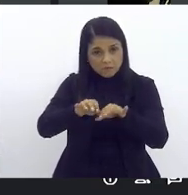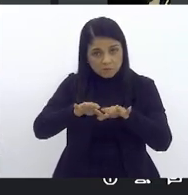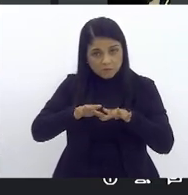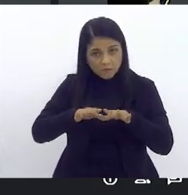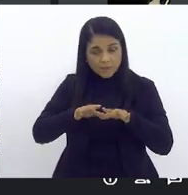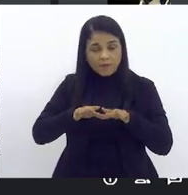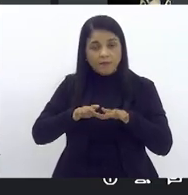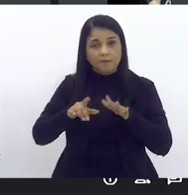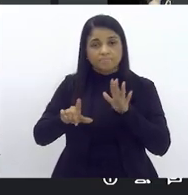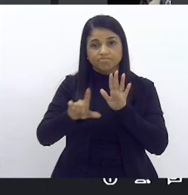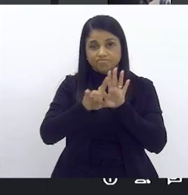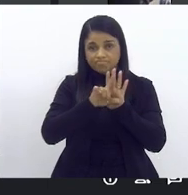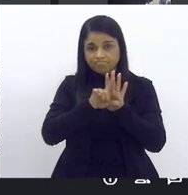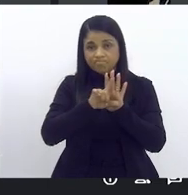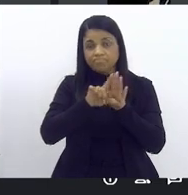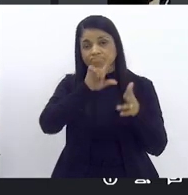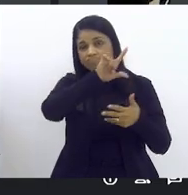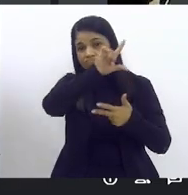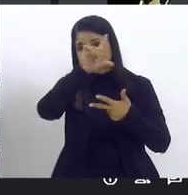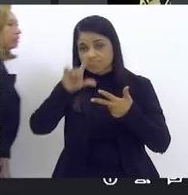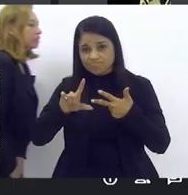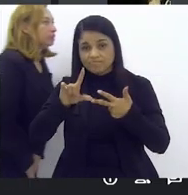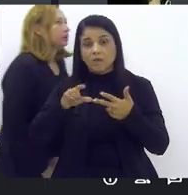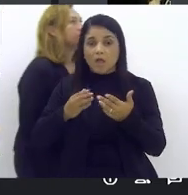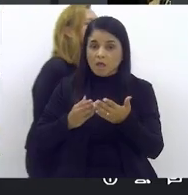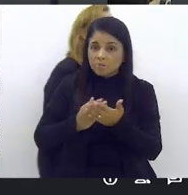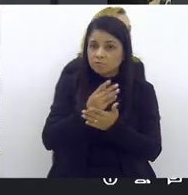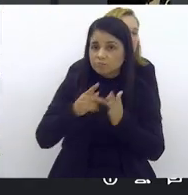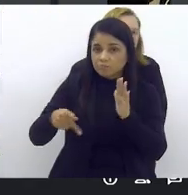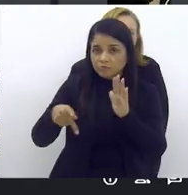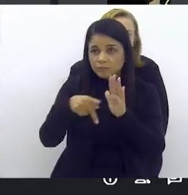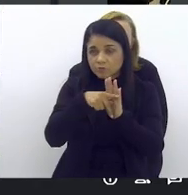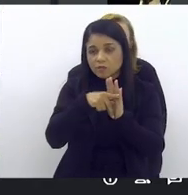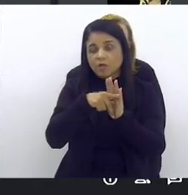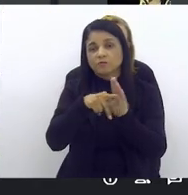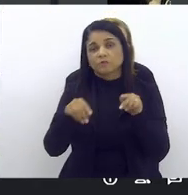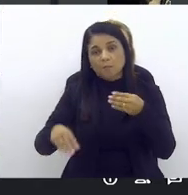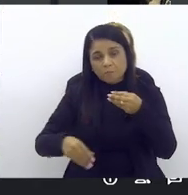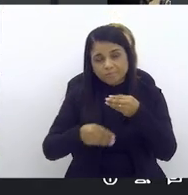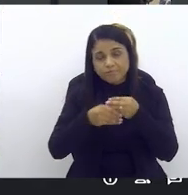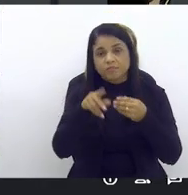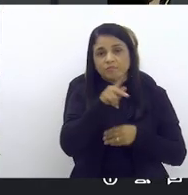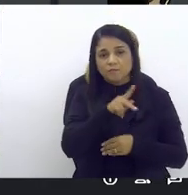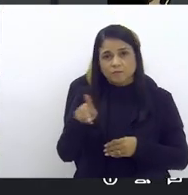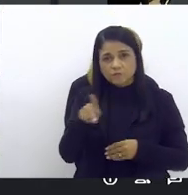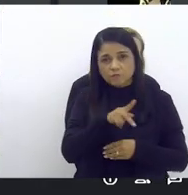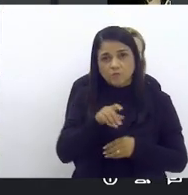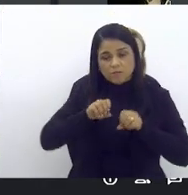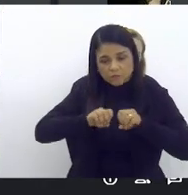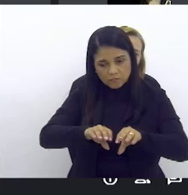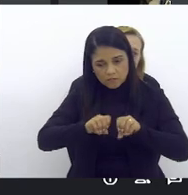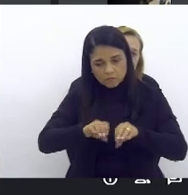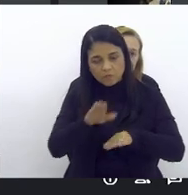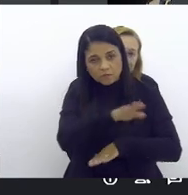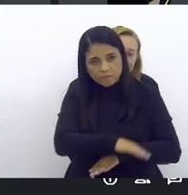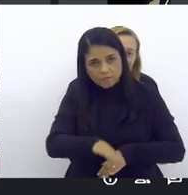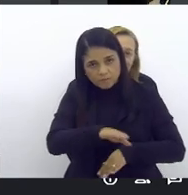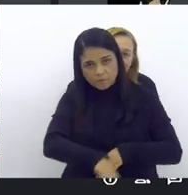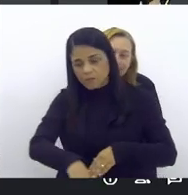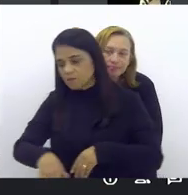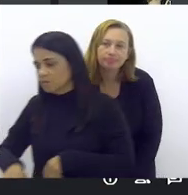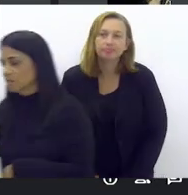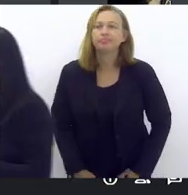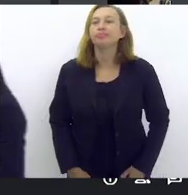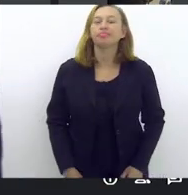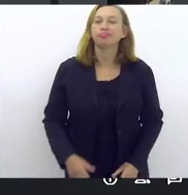Legislativa, nós aprovamos um outro projeto também, enquadrando as professoras, as educadoras de educação infantil